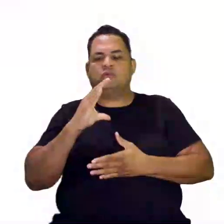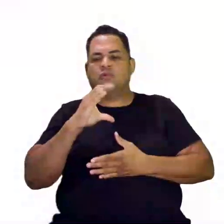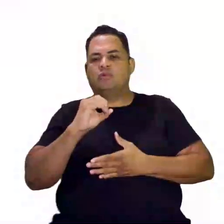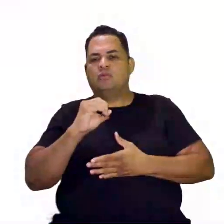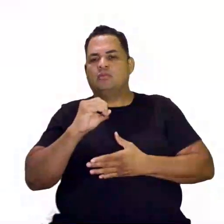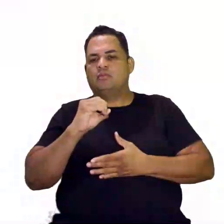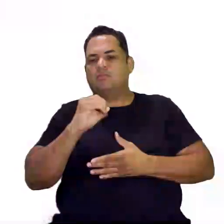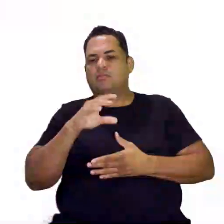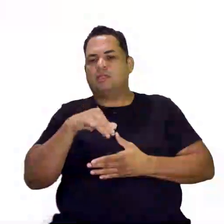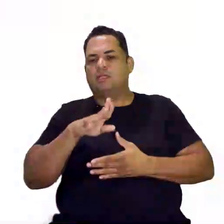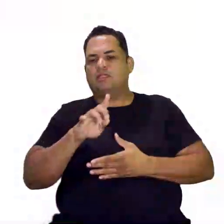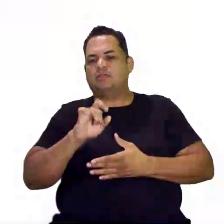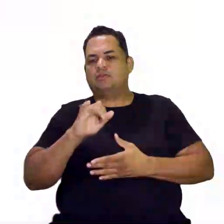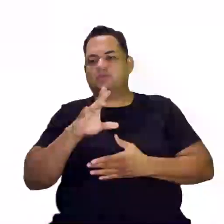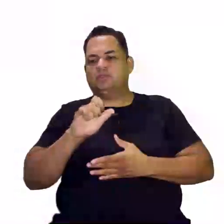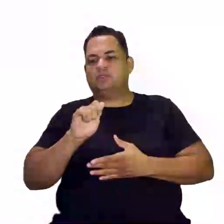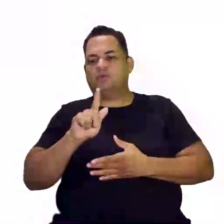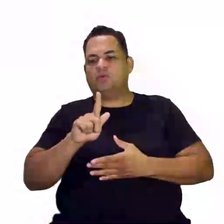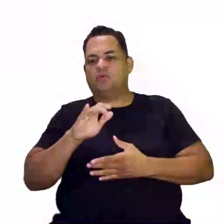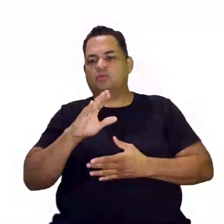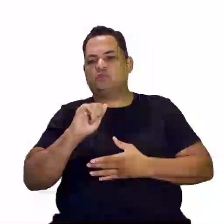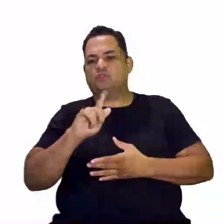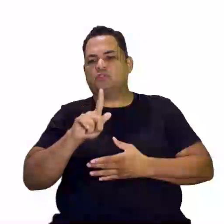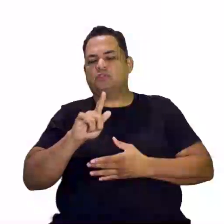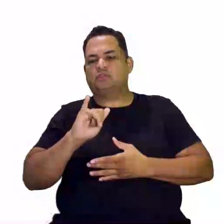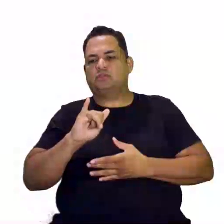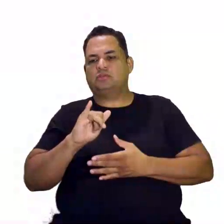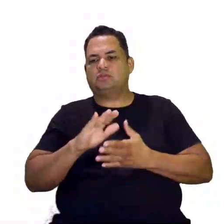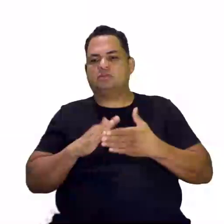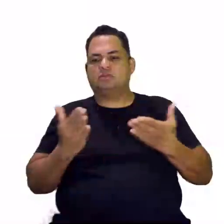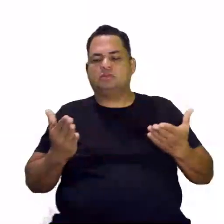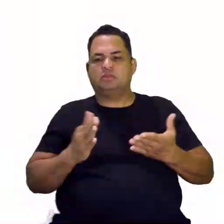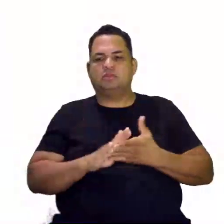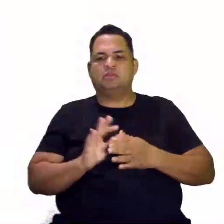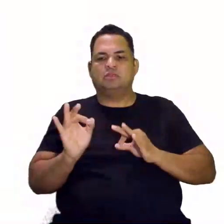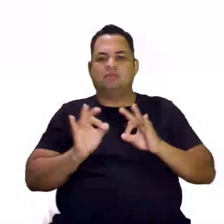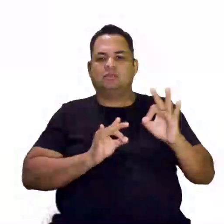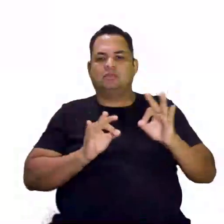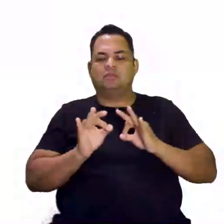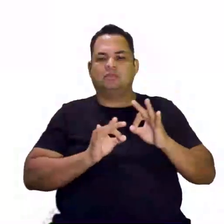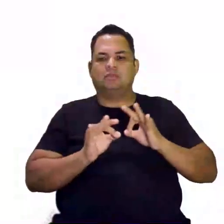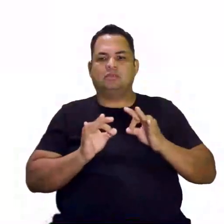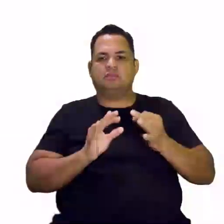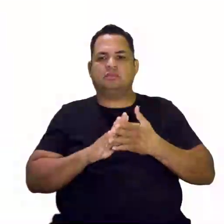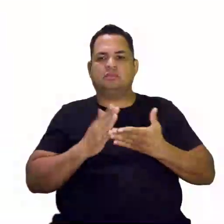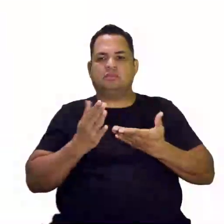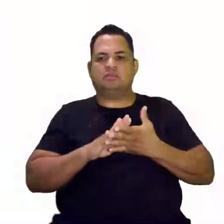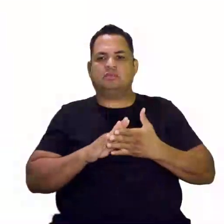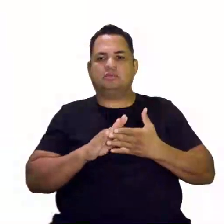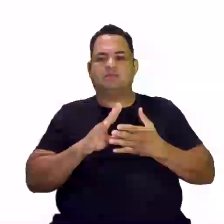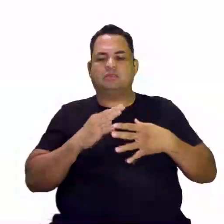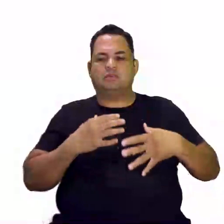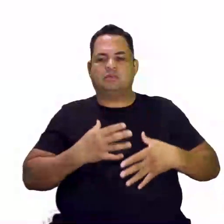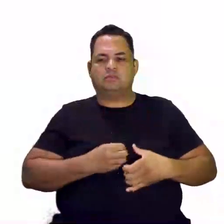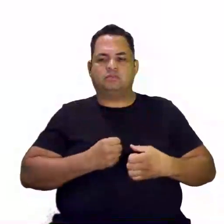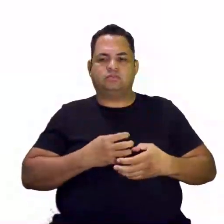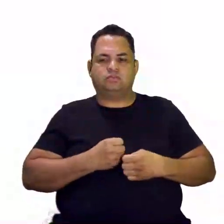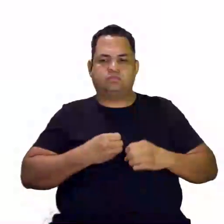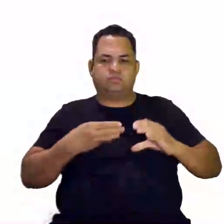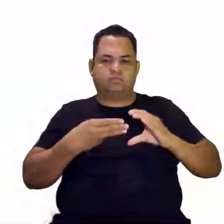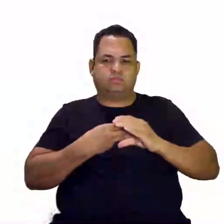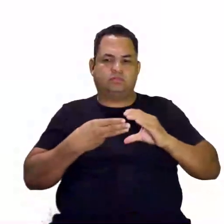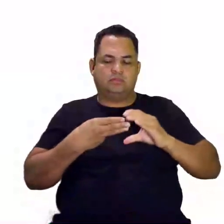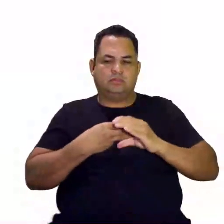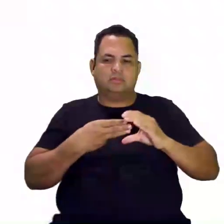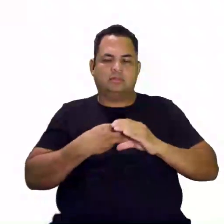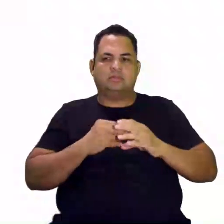desses vacúolozinhos, dessas bolsinhas que saem, se desprendem desse complexo e formam esses lisossomos que vão fazer a digestão celular. Tá